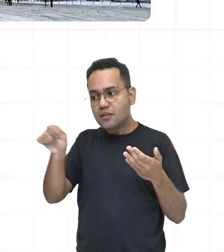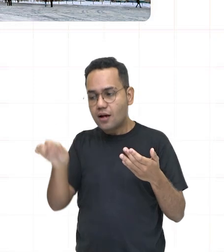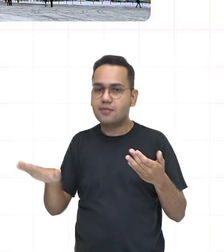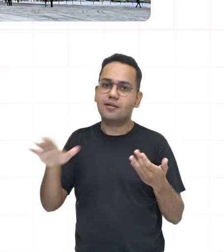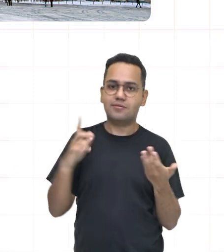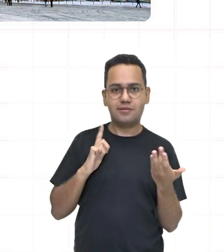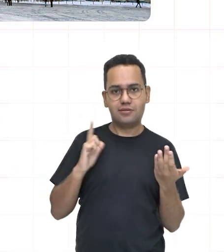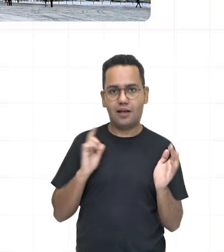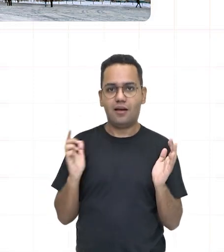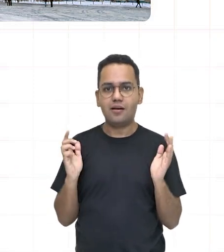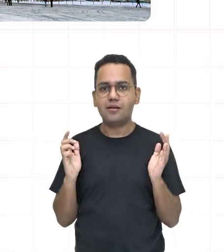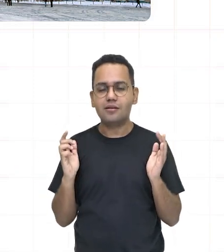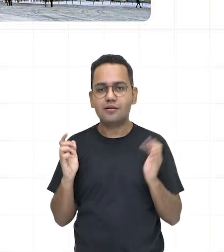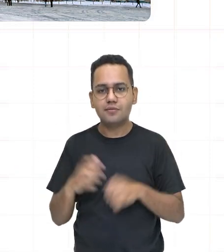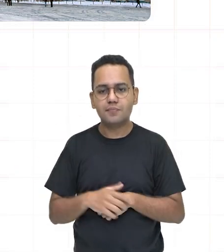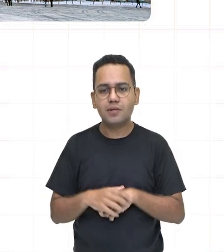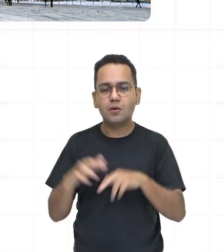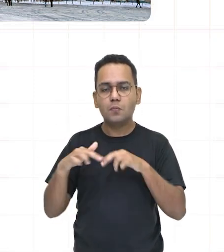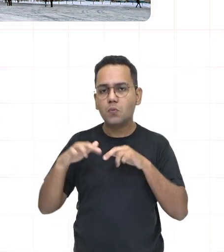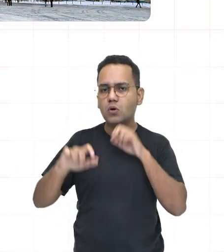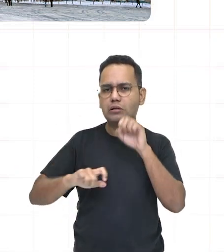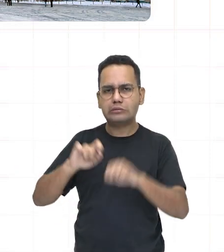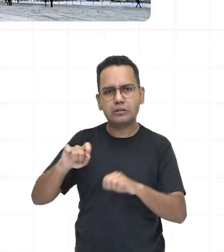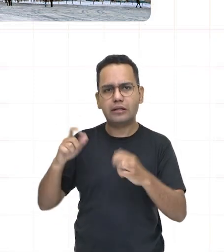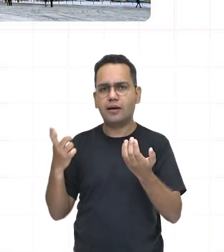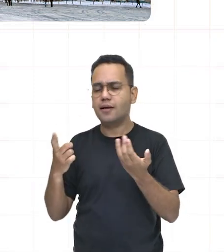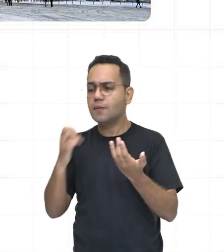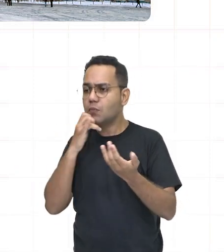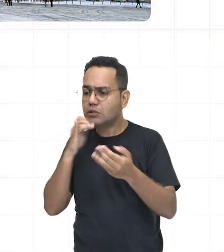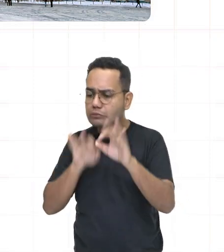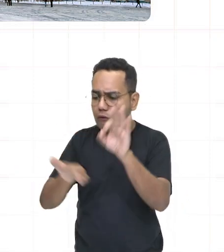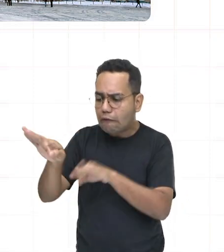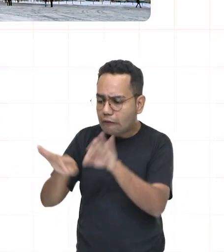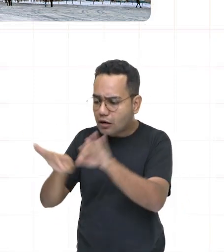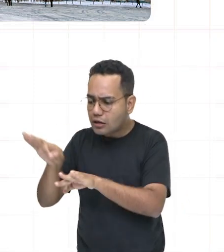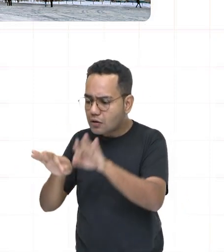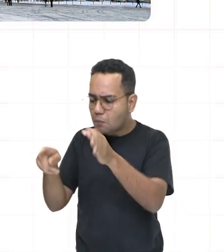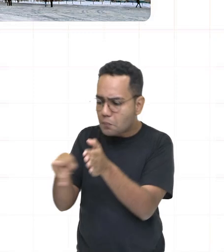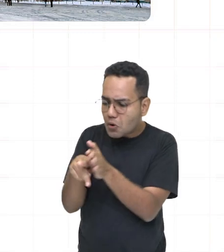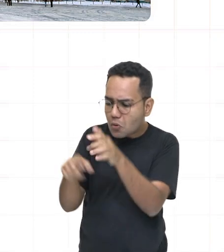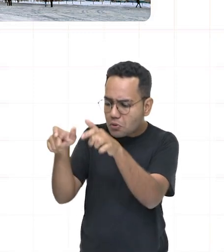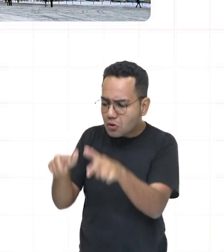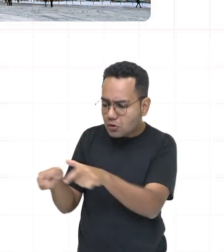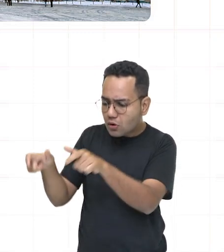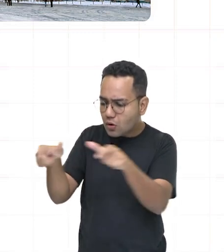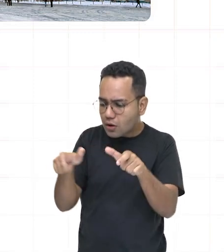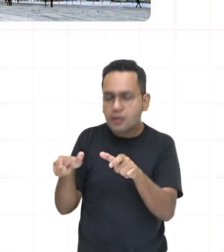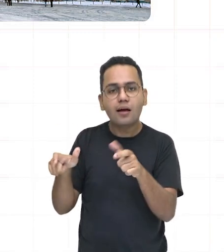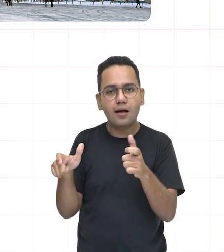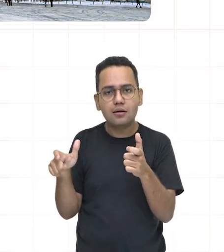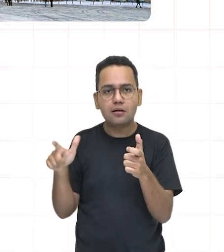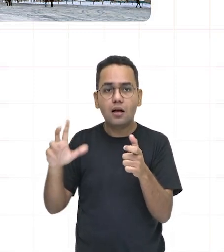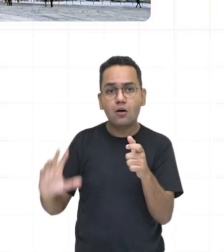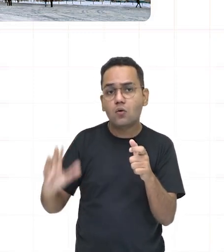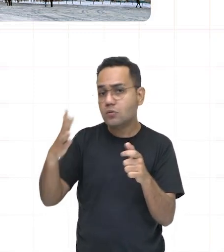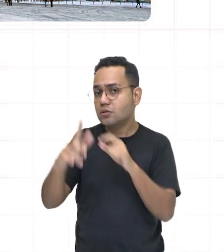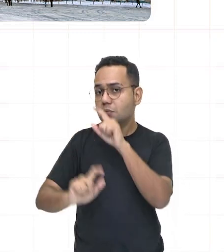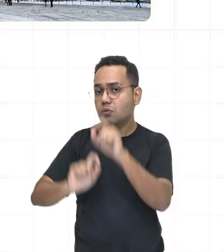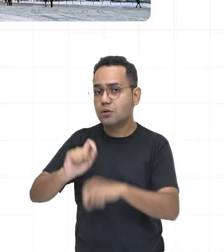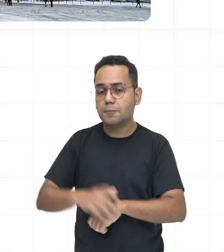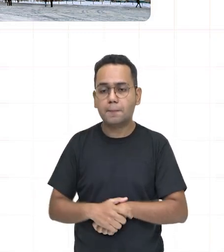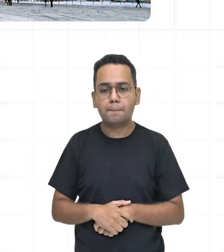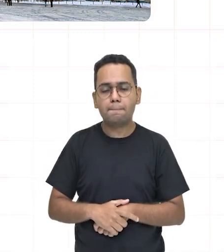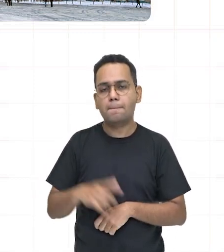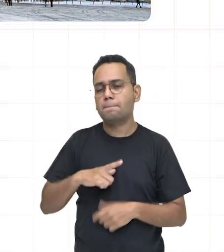aquela divisão toda ali também, divisões, redivisões entre os países desses continentes, também aconteceram aí